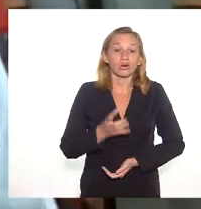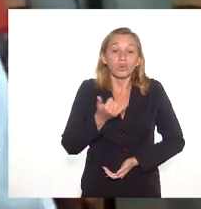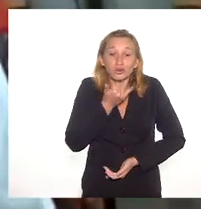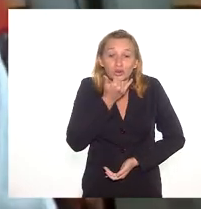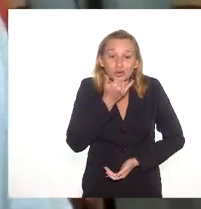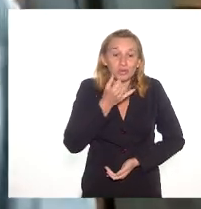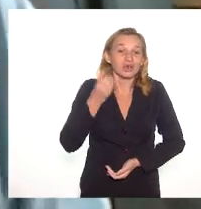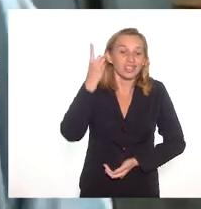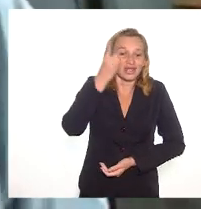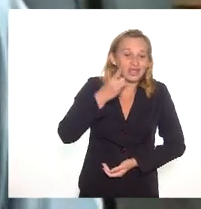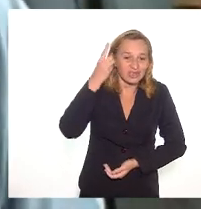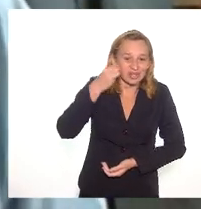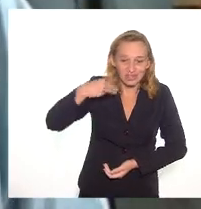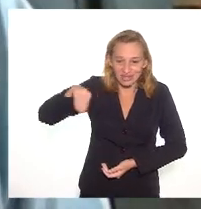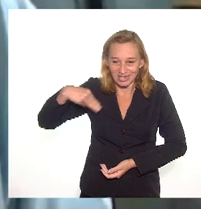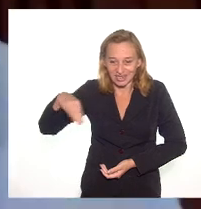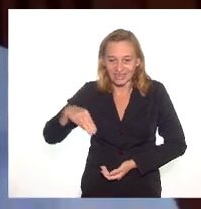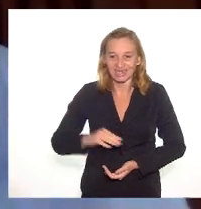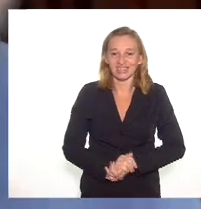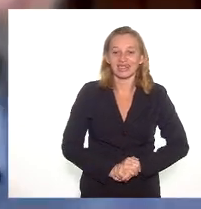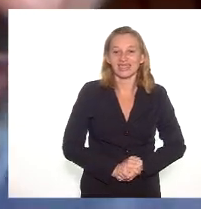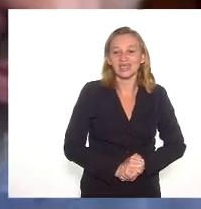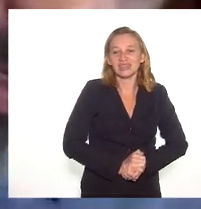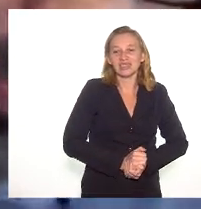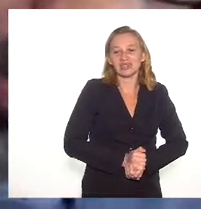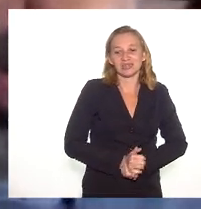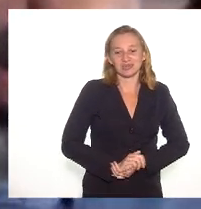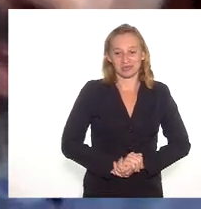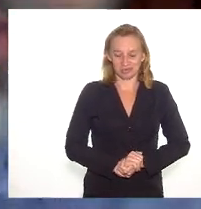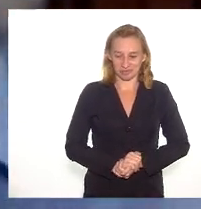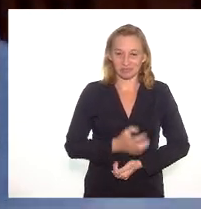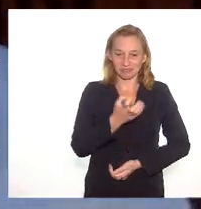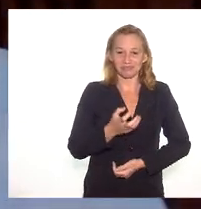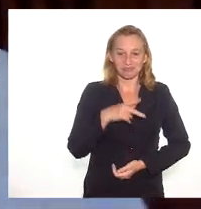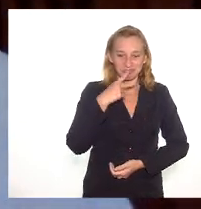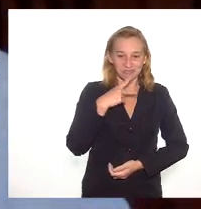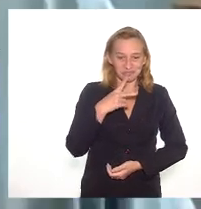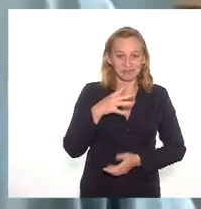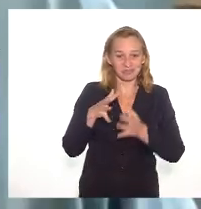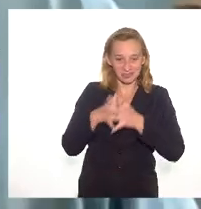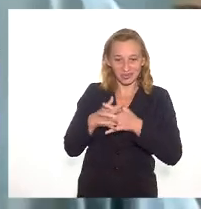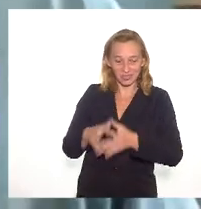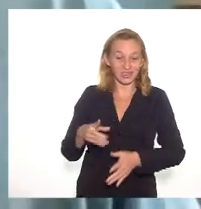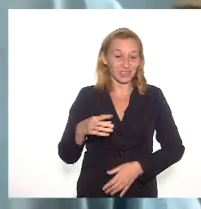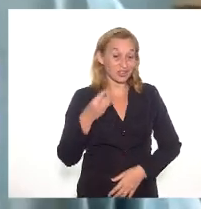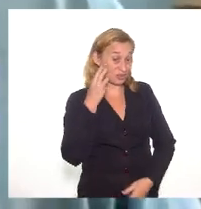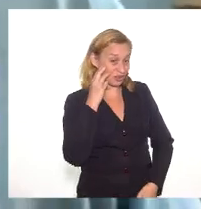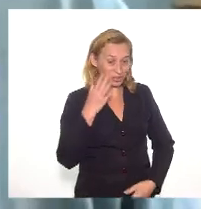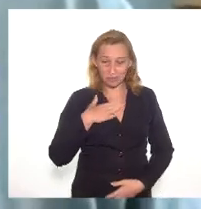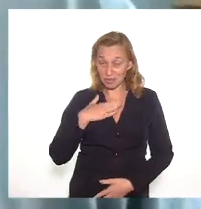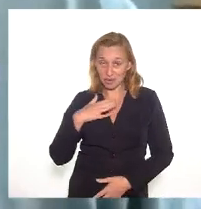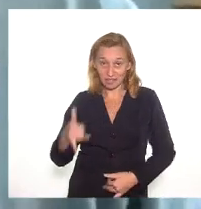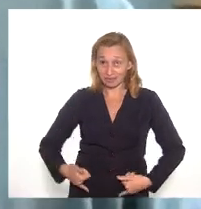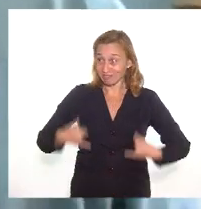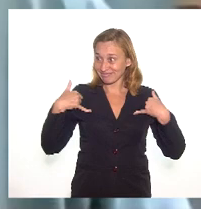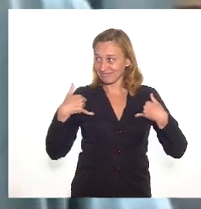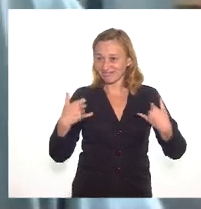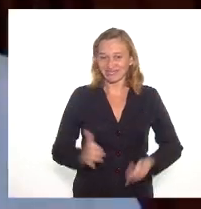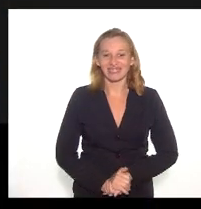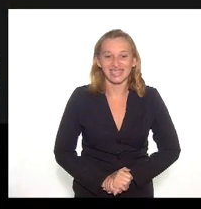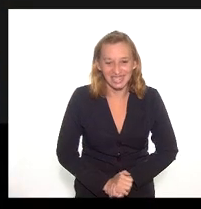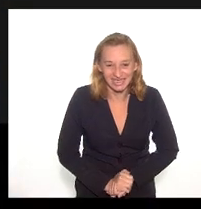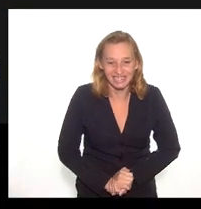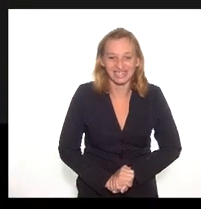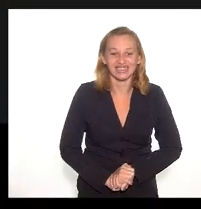Mink. Perdão, deputado Carlos Mink. Deputado não, Carlos eu Mink, quero perdão. Dizer que ser confundido com Valdec, para mim, é uma honra absoluta. É uma honra,